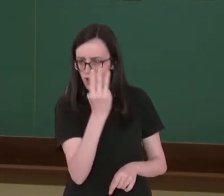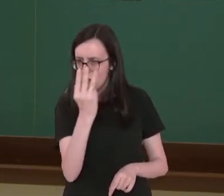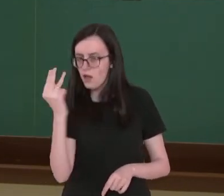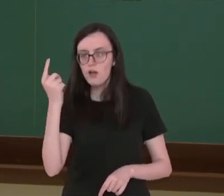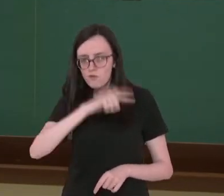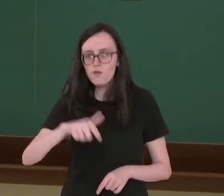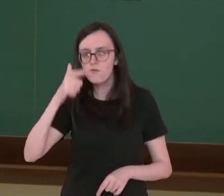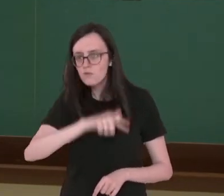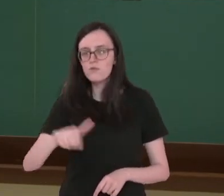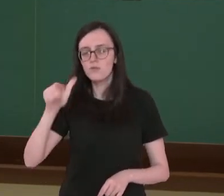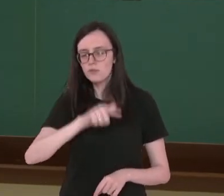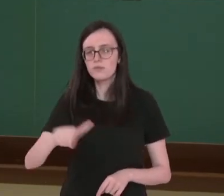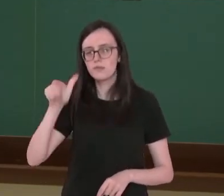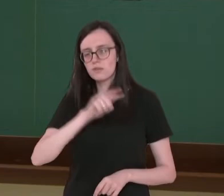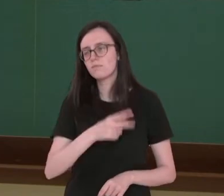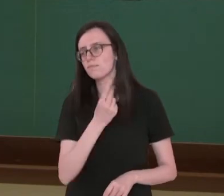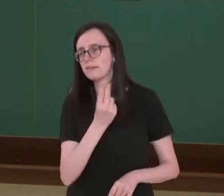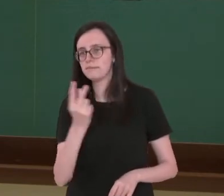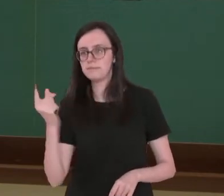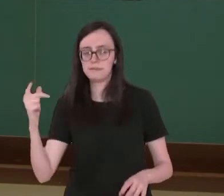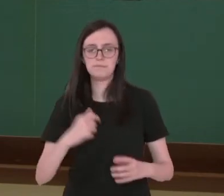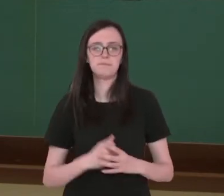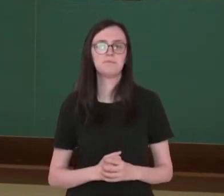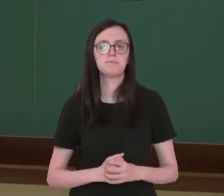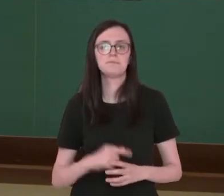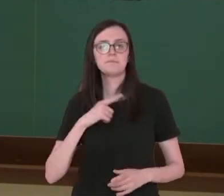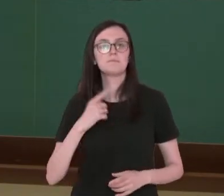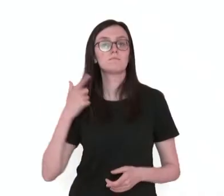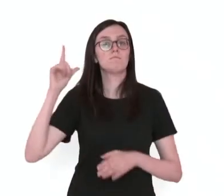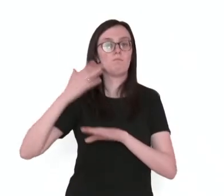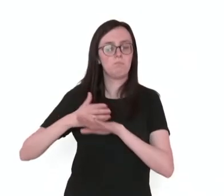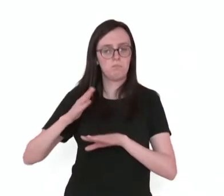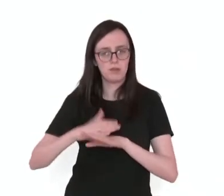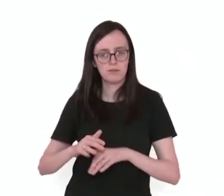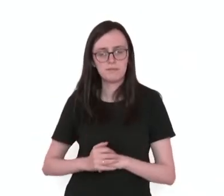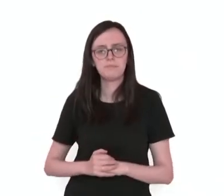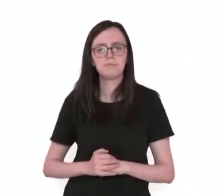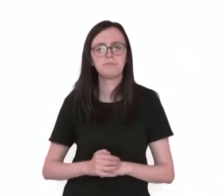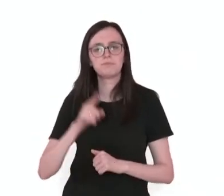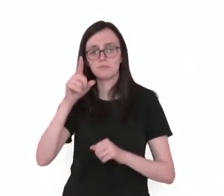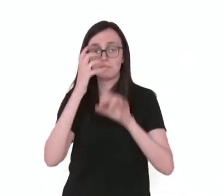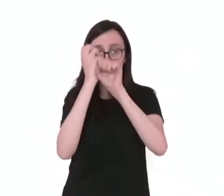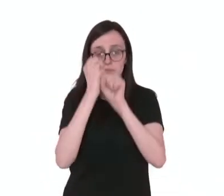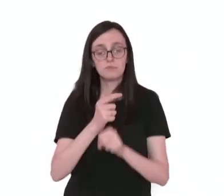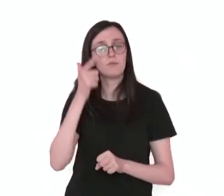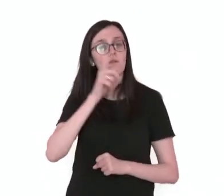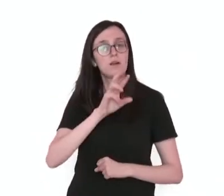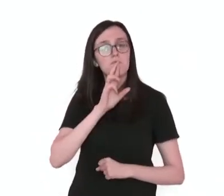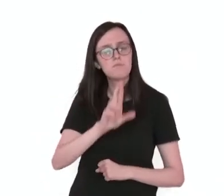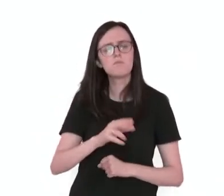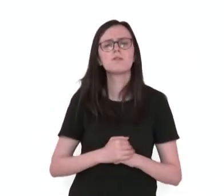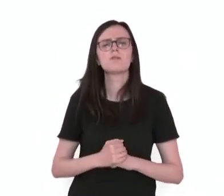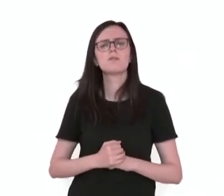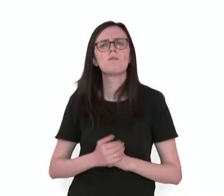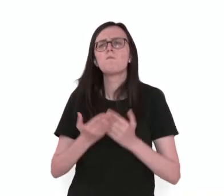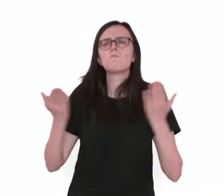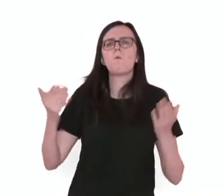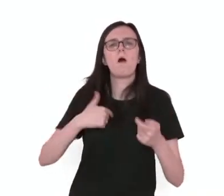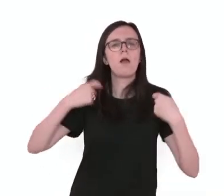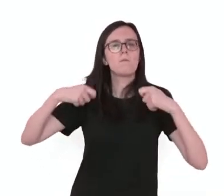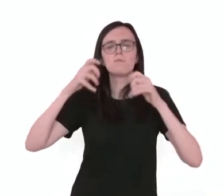vão se repetir indefinidamente. Vamos à segunda prática. Calcule para responder. Quanto